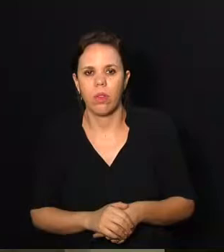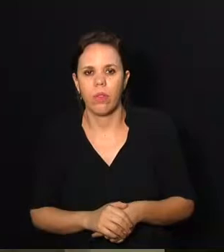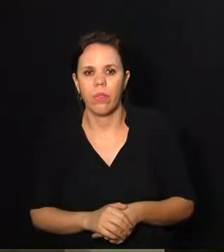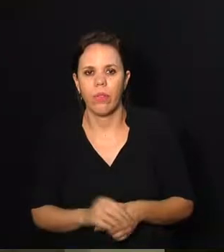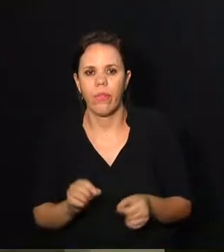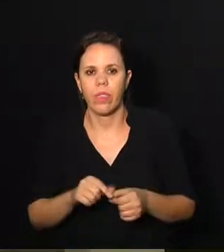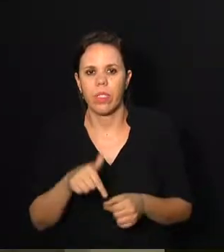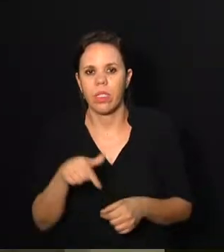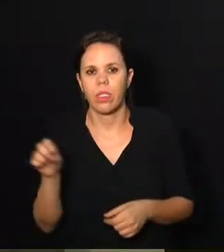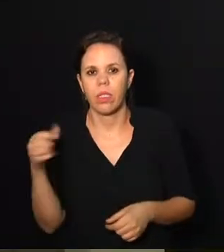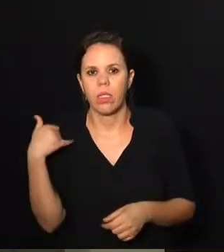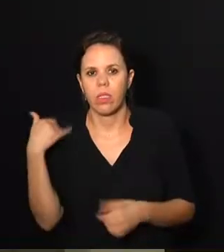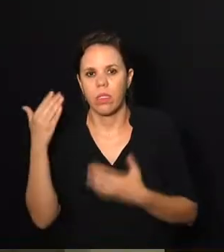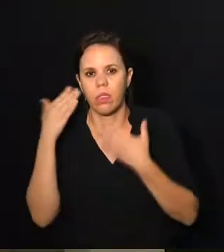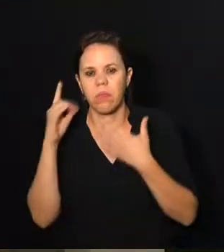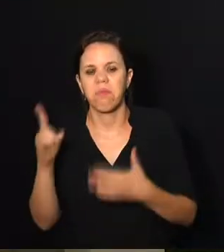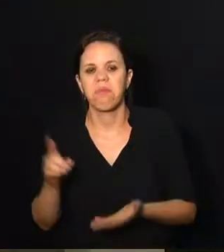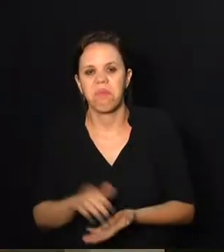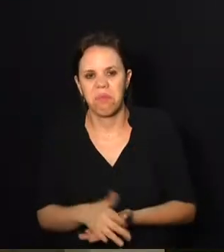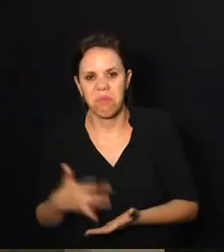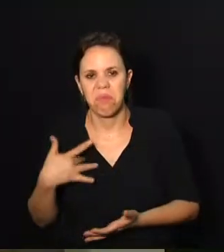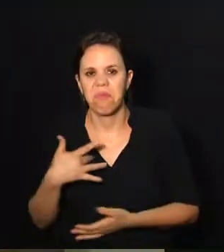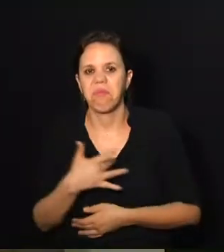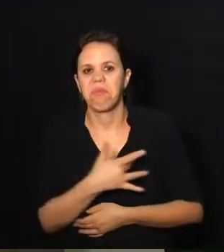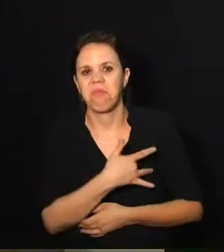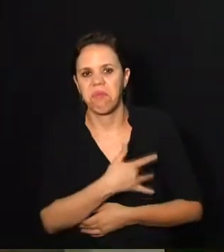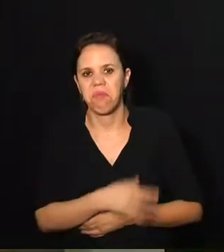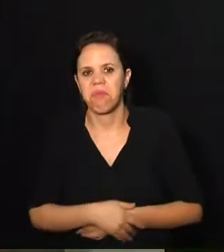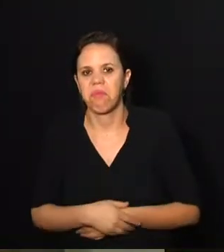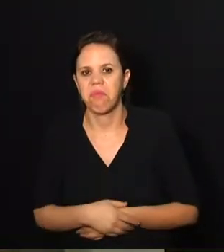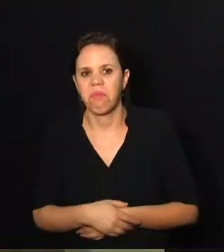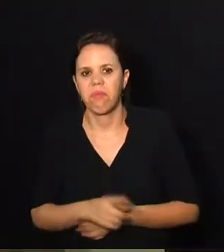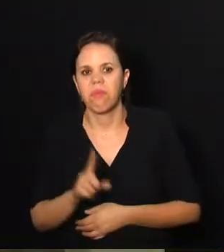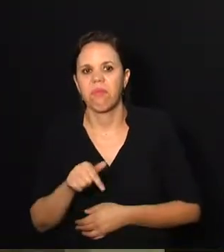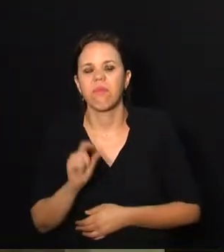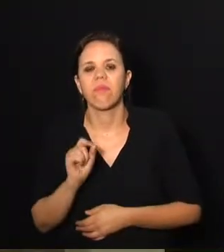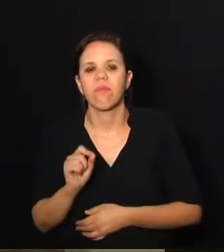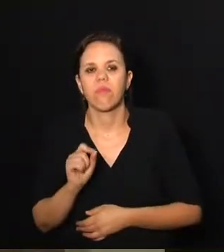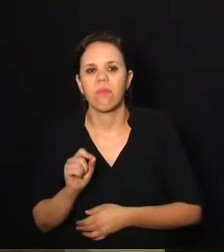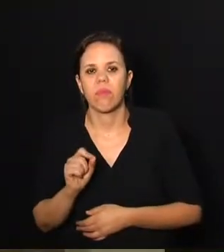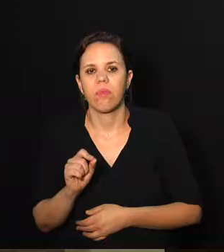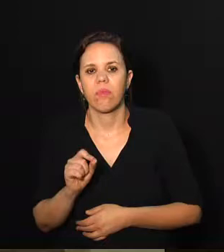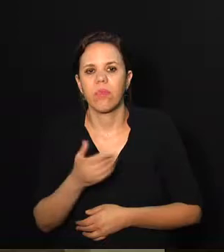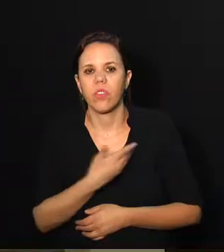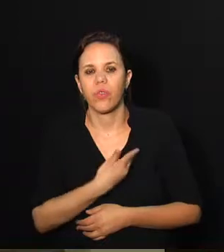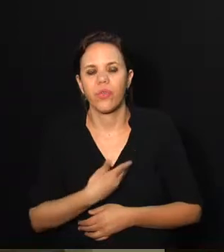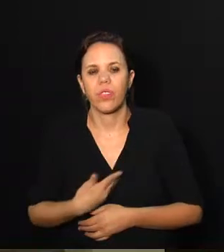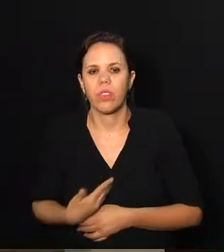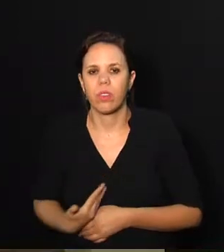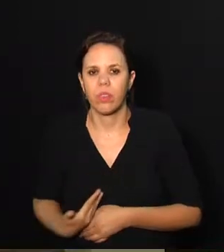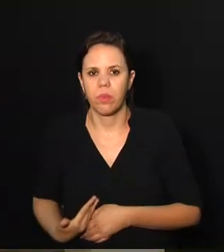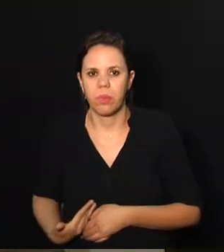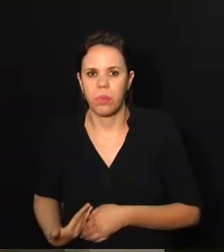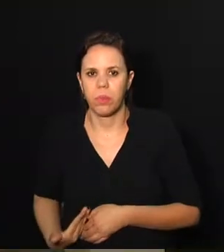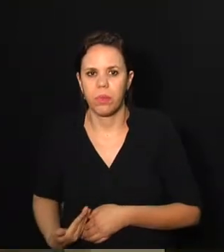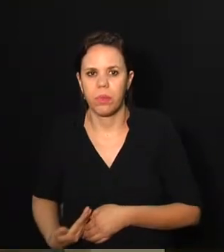já 70 anos, graças a Deus, com saúde. Isso aí, para os governantes,